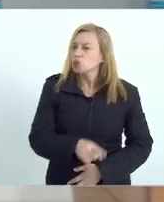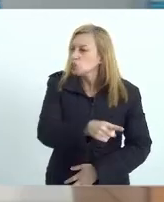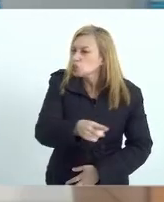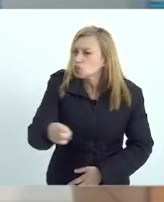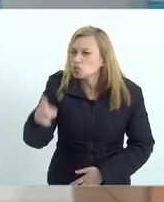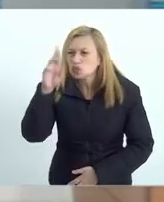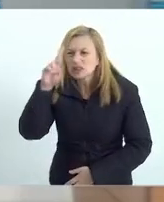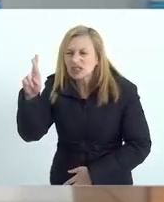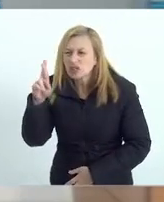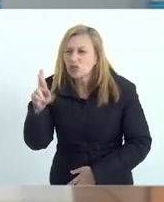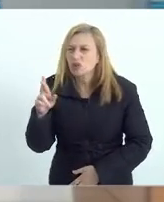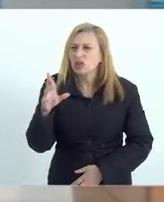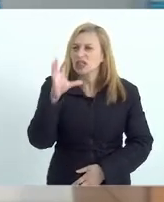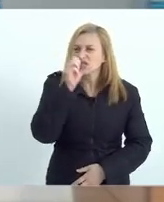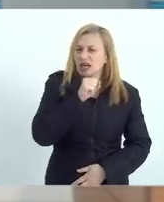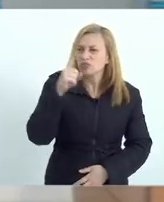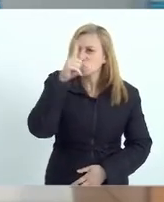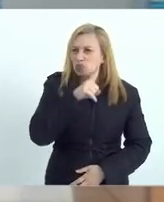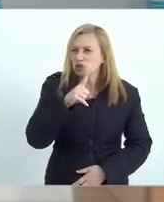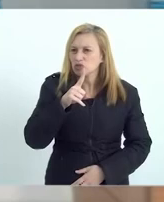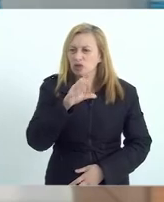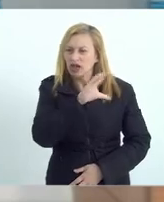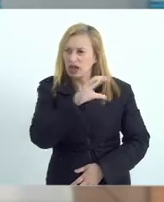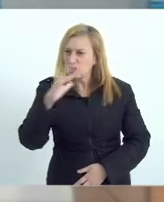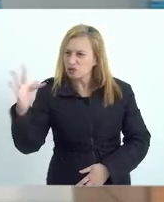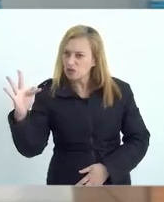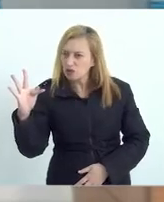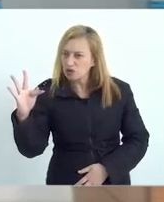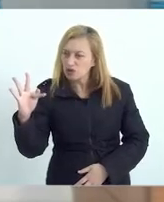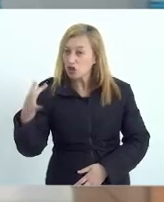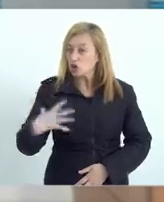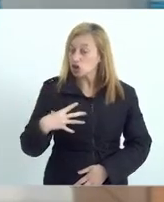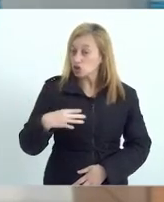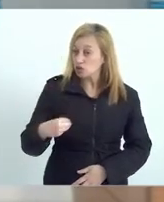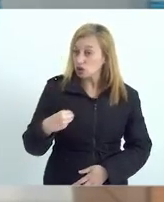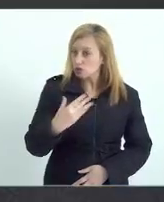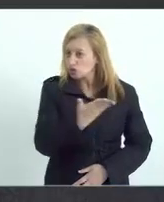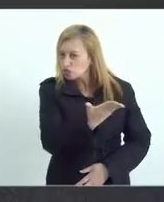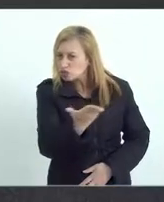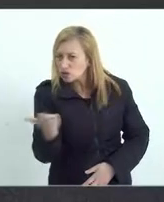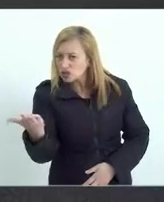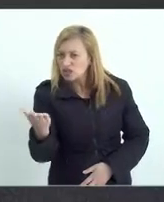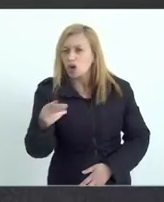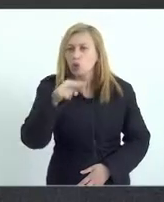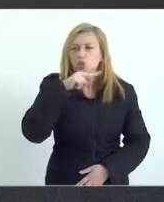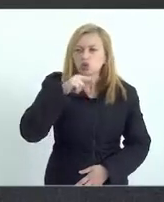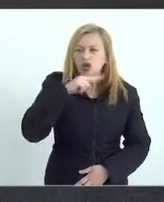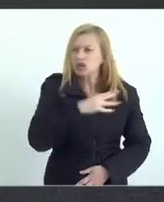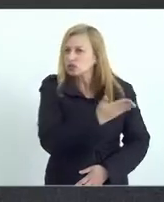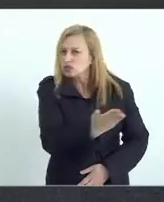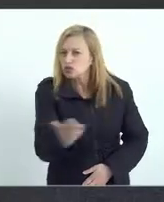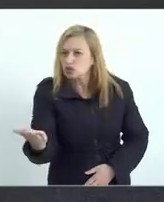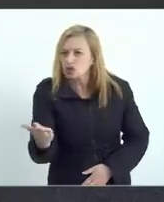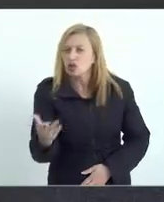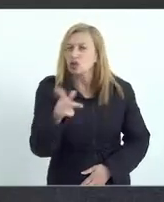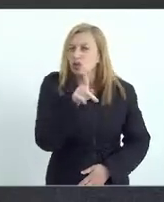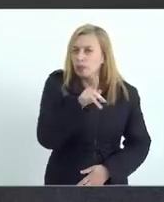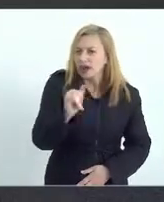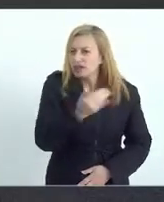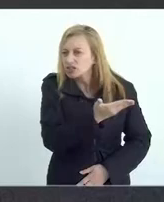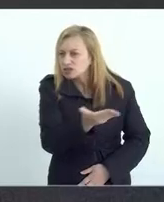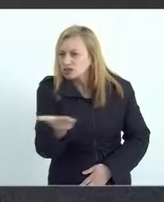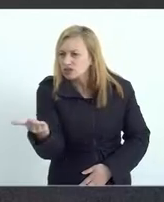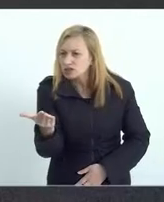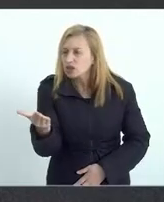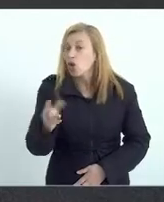senhor espaço em final de semana em Cabo Frio e os filhos dos Senhores os netos dos Senhores os pais